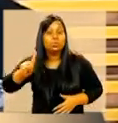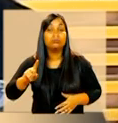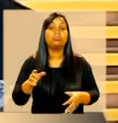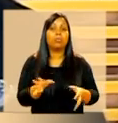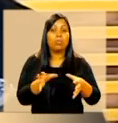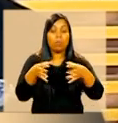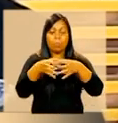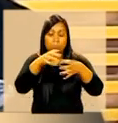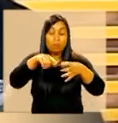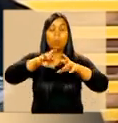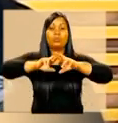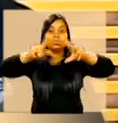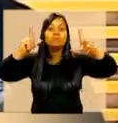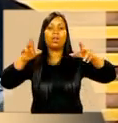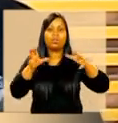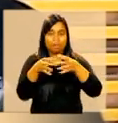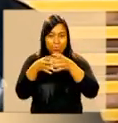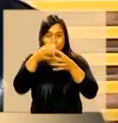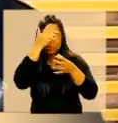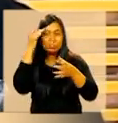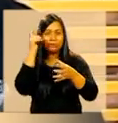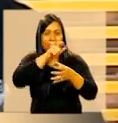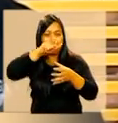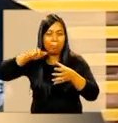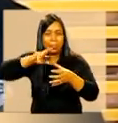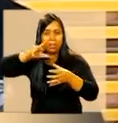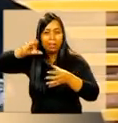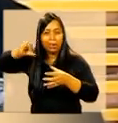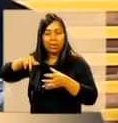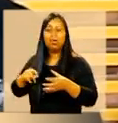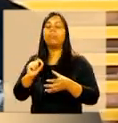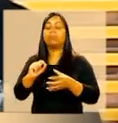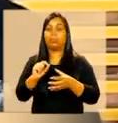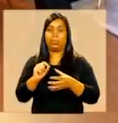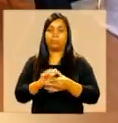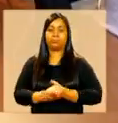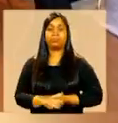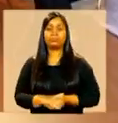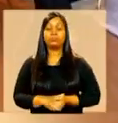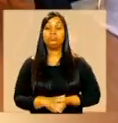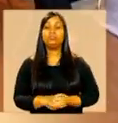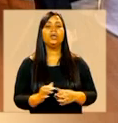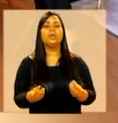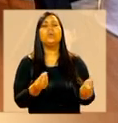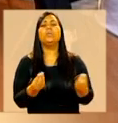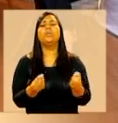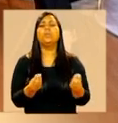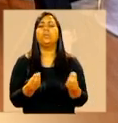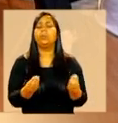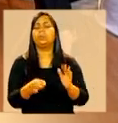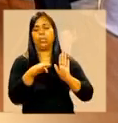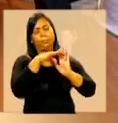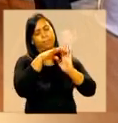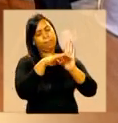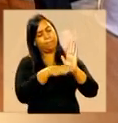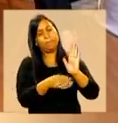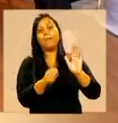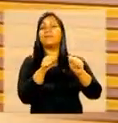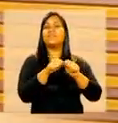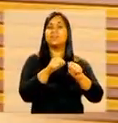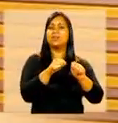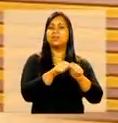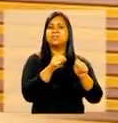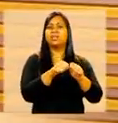pegar um público bem diverso para atender todas as necessidades e demandas. Marcos, e como é que é traçar um plano